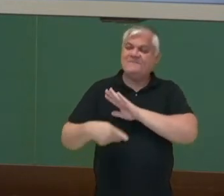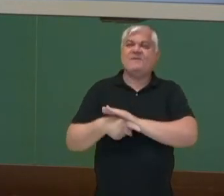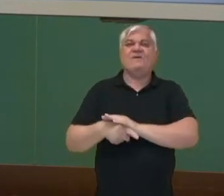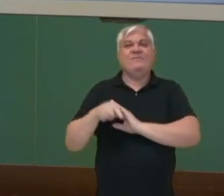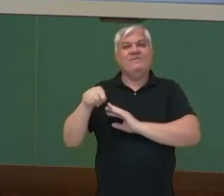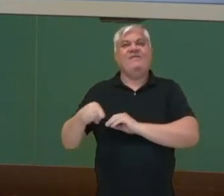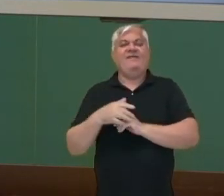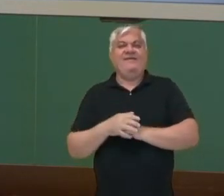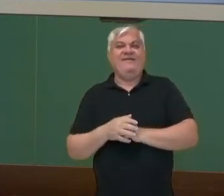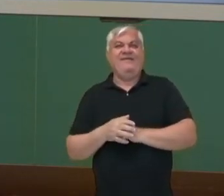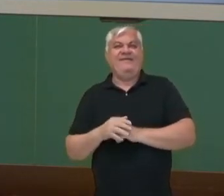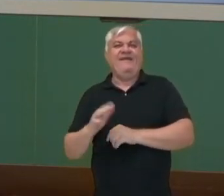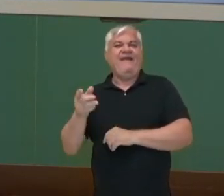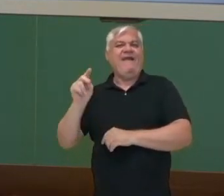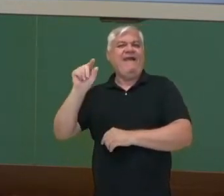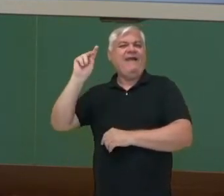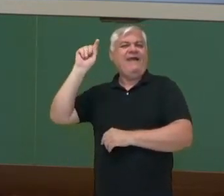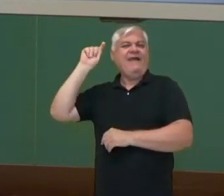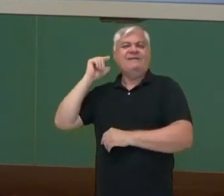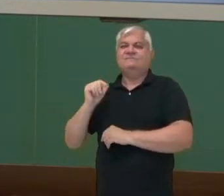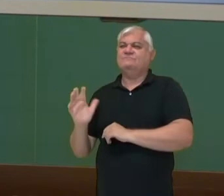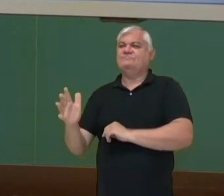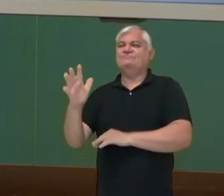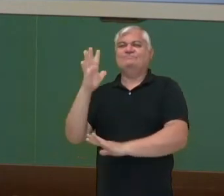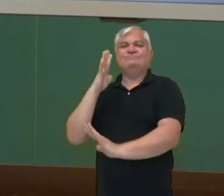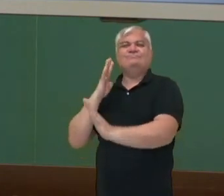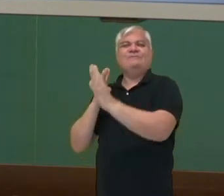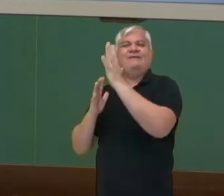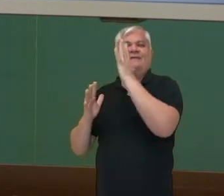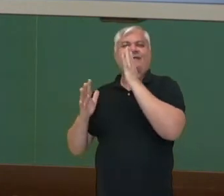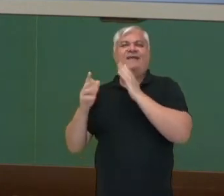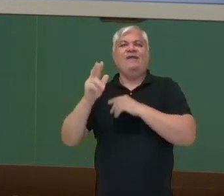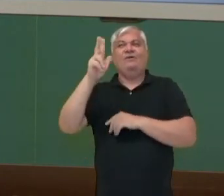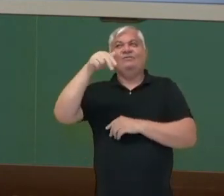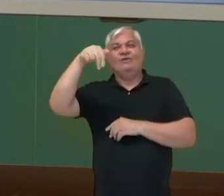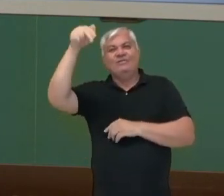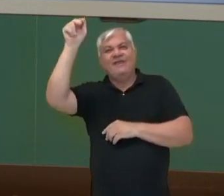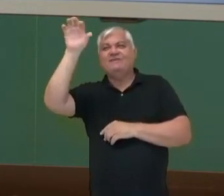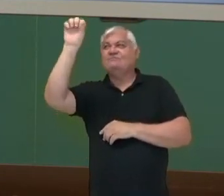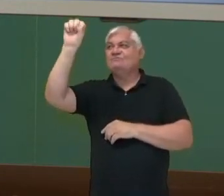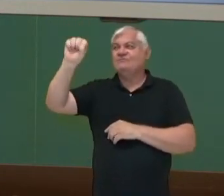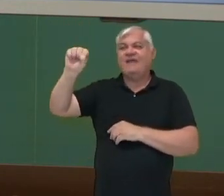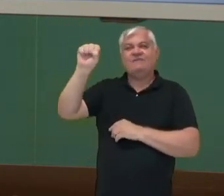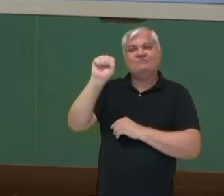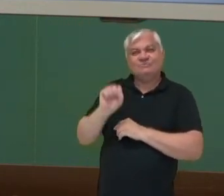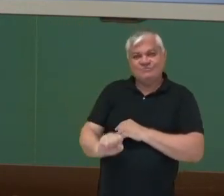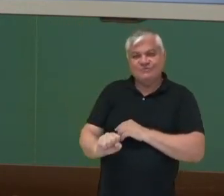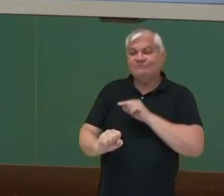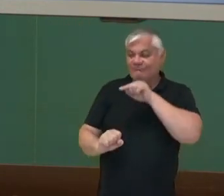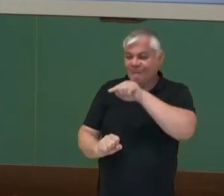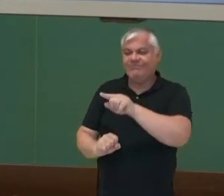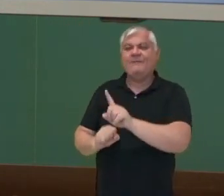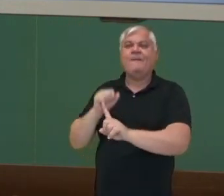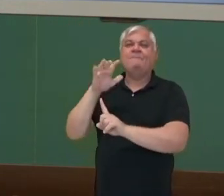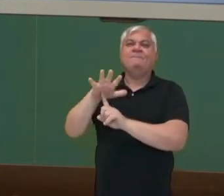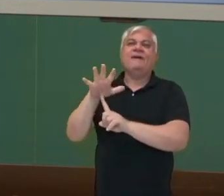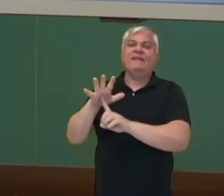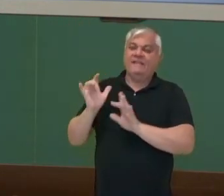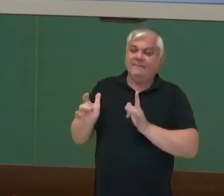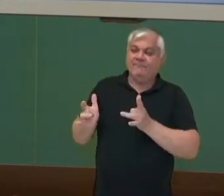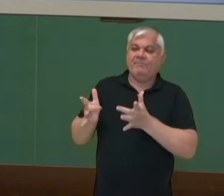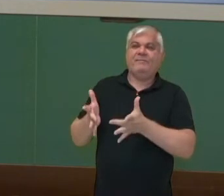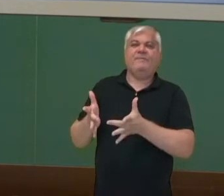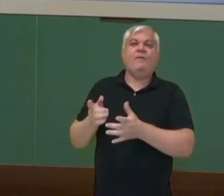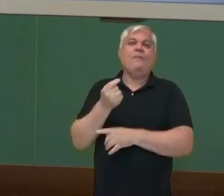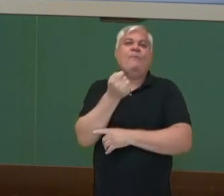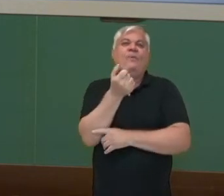formação vegetal que tinha em várias partes do Brasil, no Nordeste, no Sudeste, no Sul do Brasil, e que sobraram poucos,